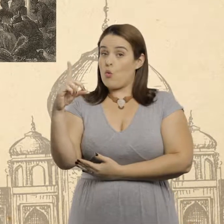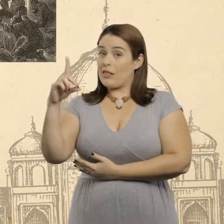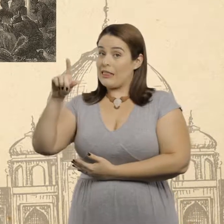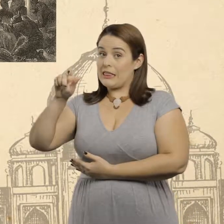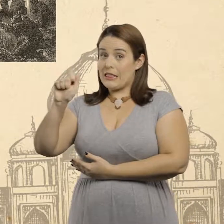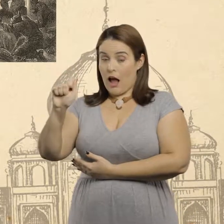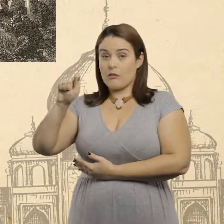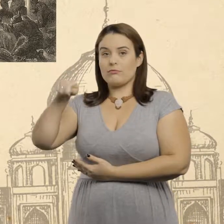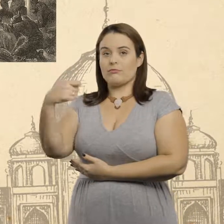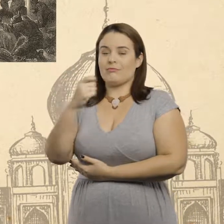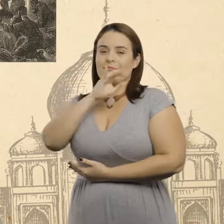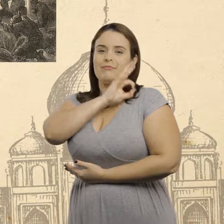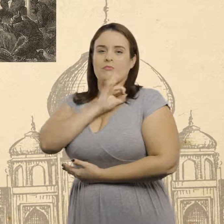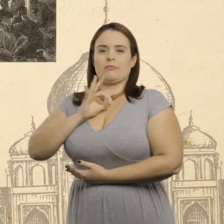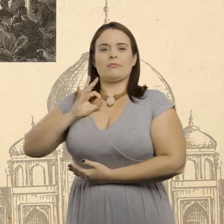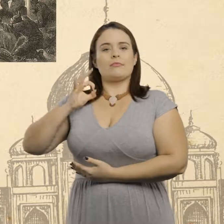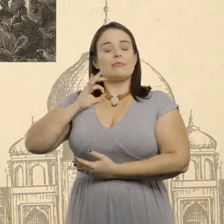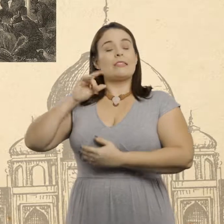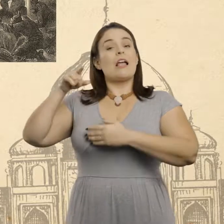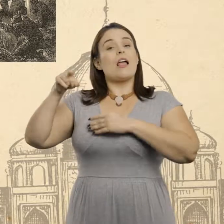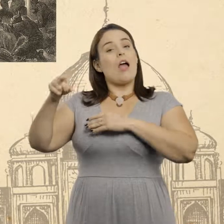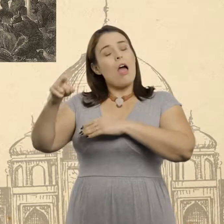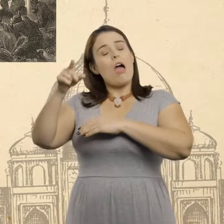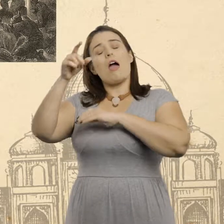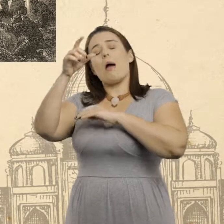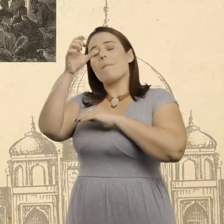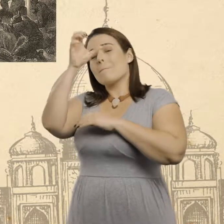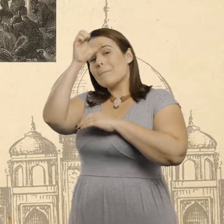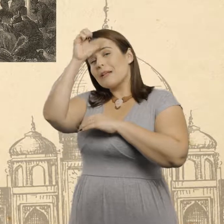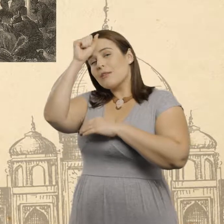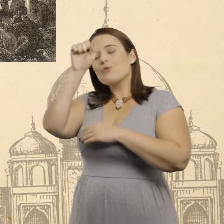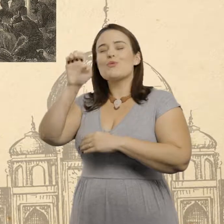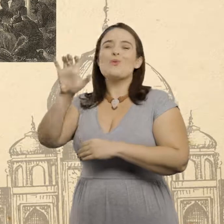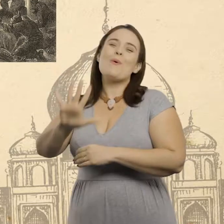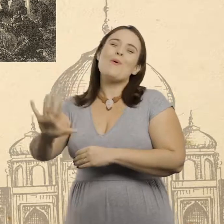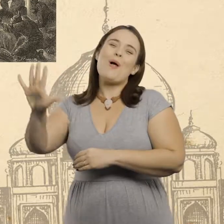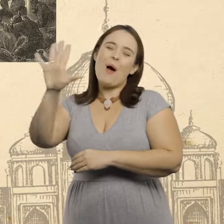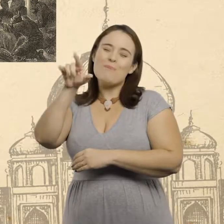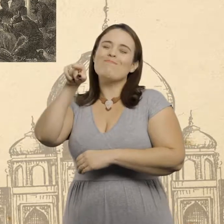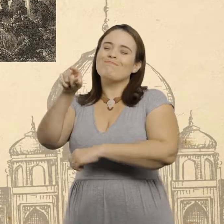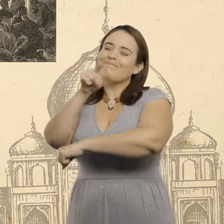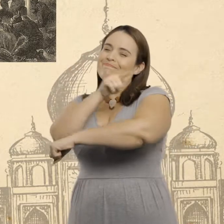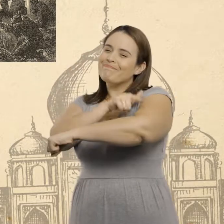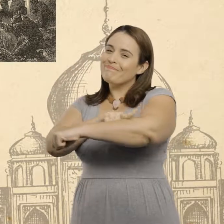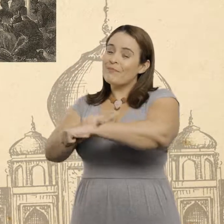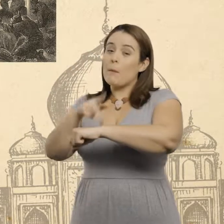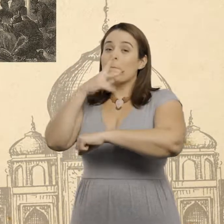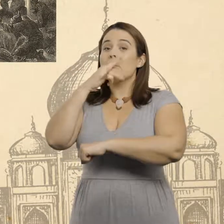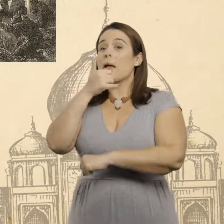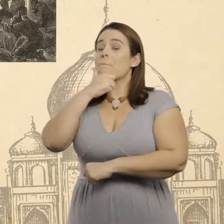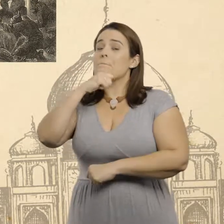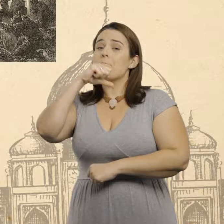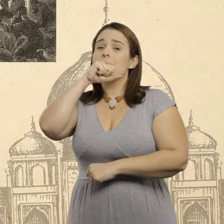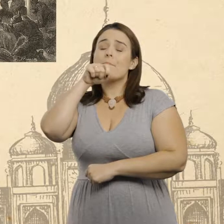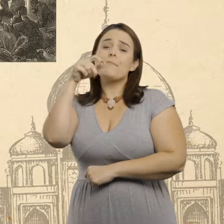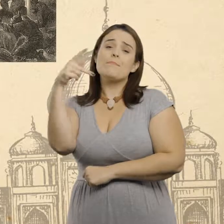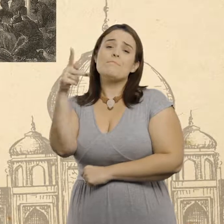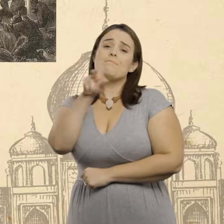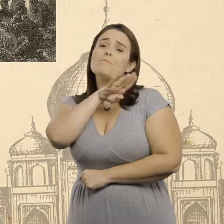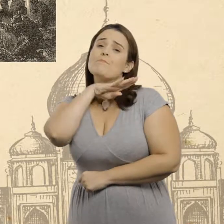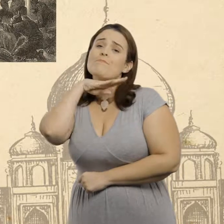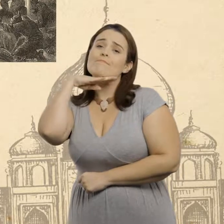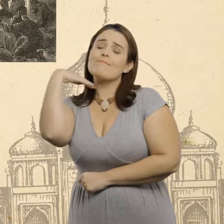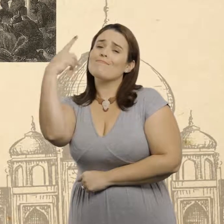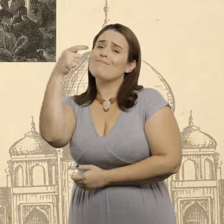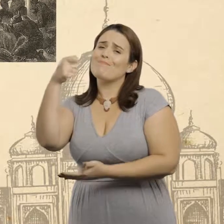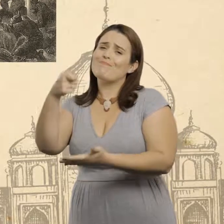Aouda. Ela tinha sido educada na Europa e por isso tinha boas maneiras. Os pais de Aouda morreram e